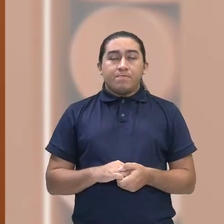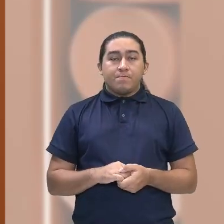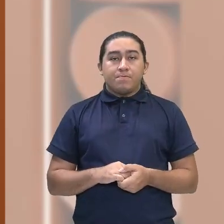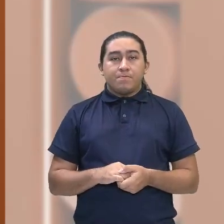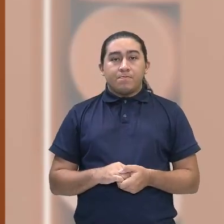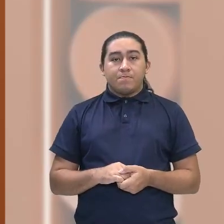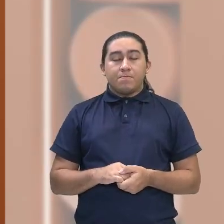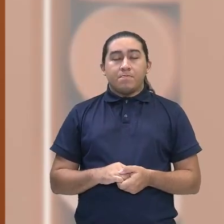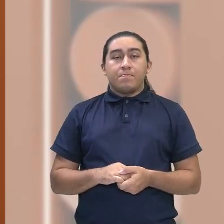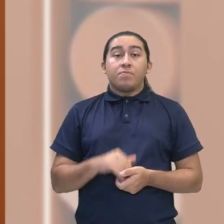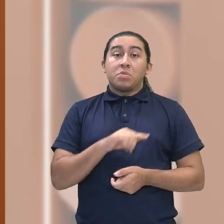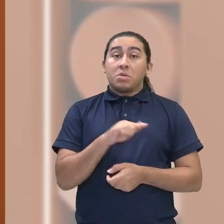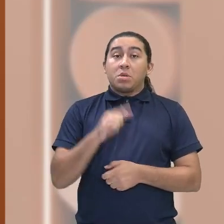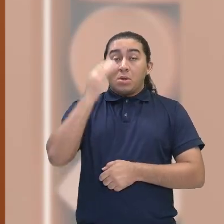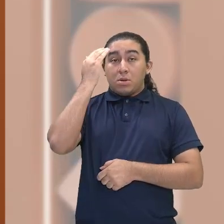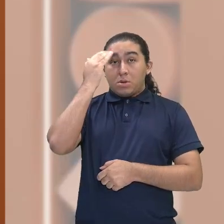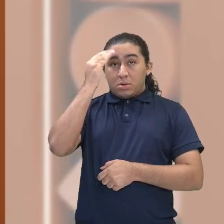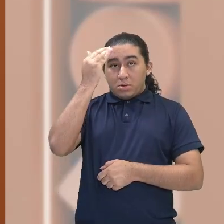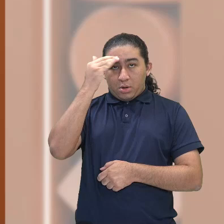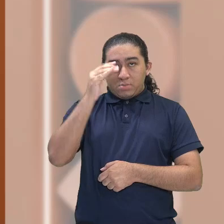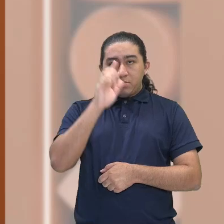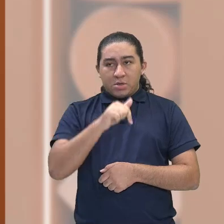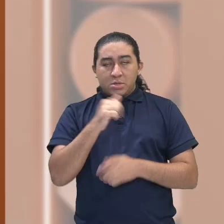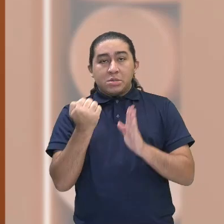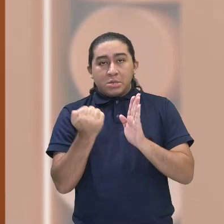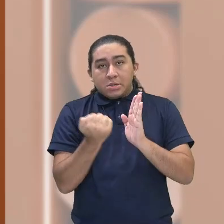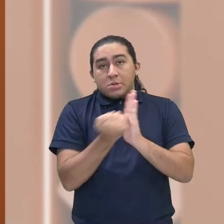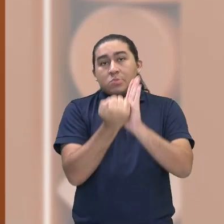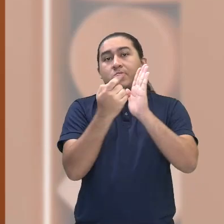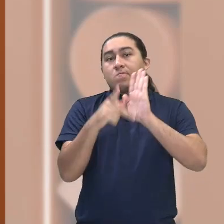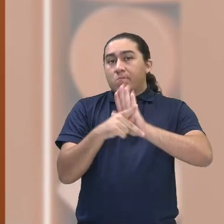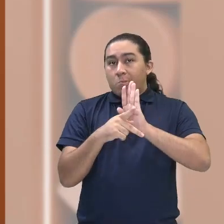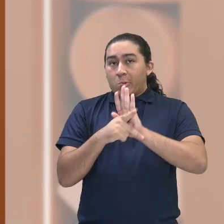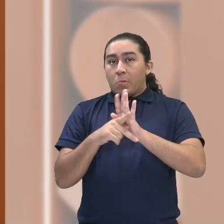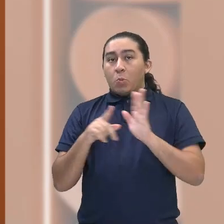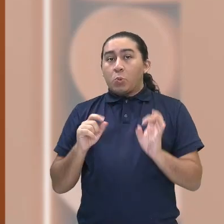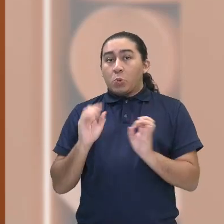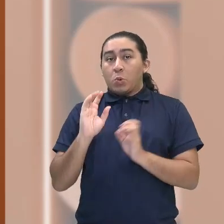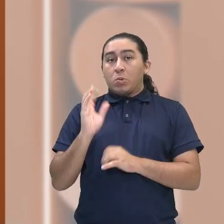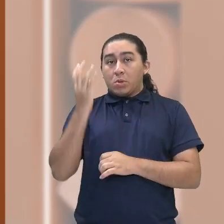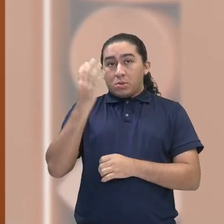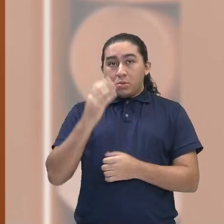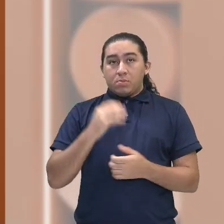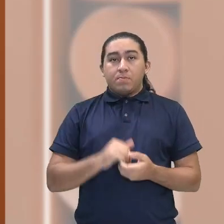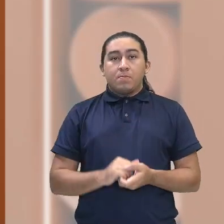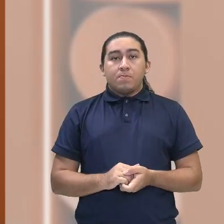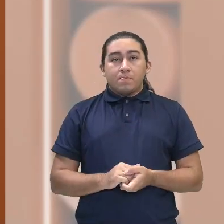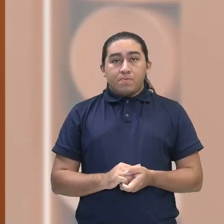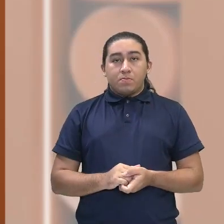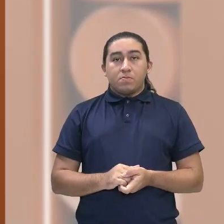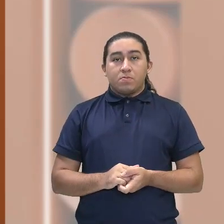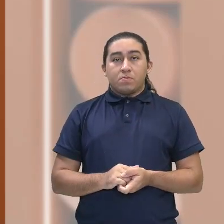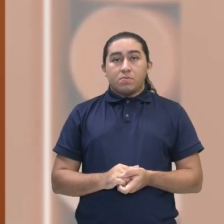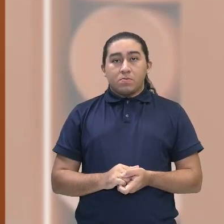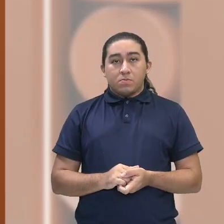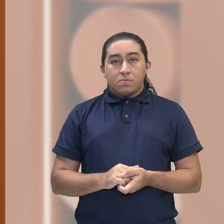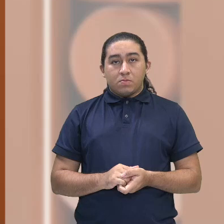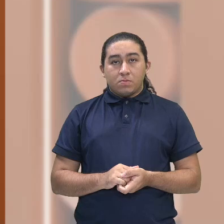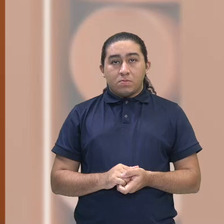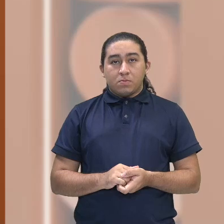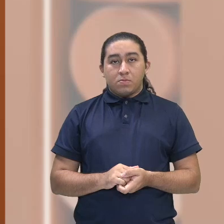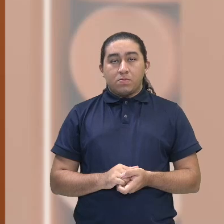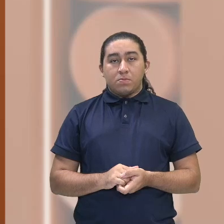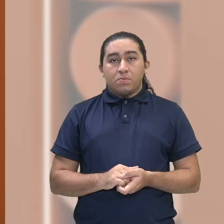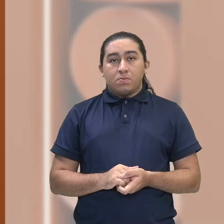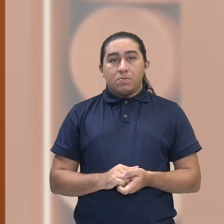que é através desses registros que podemos justamente